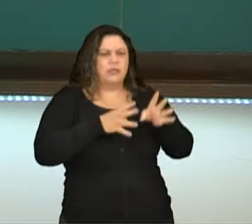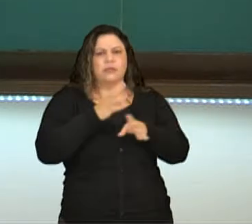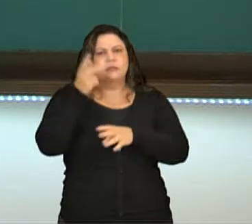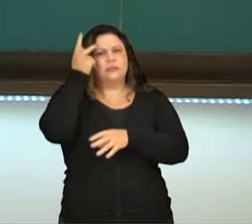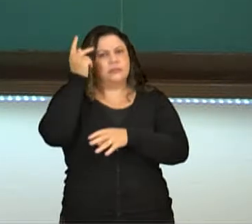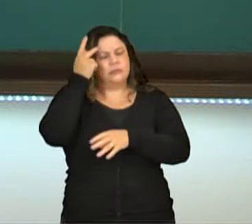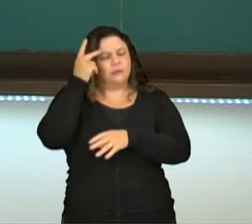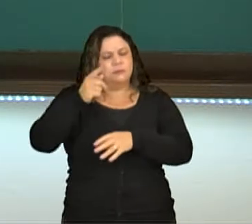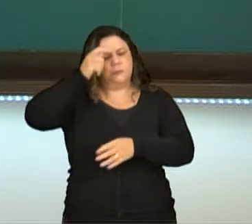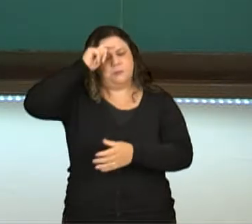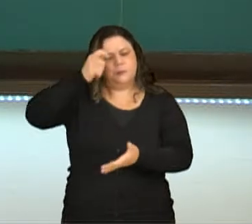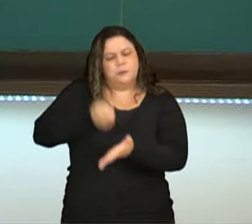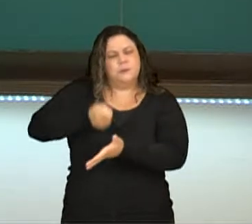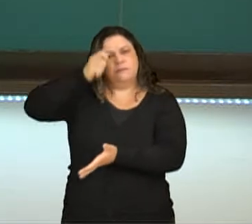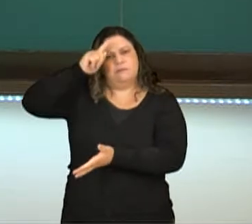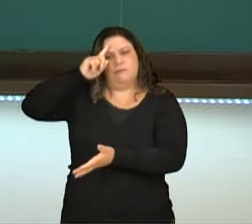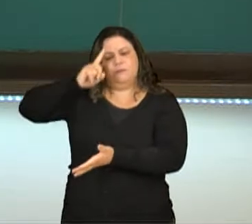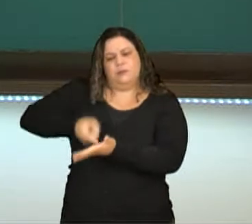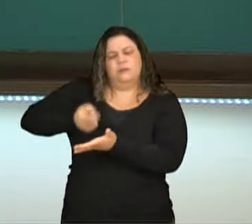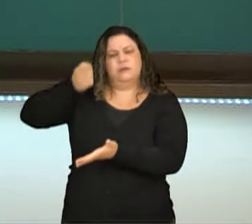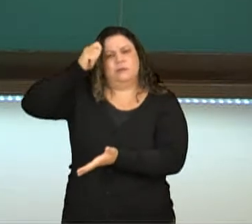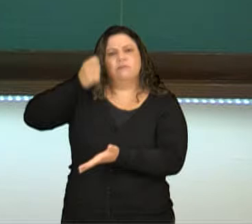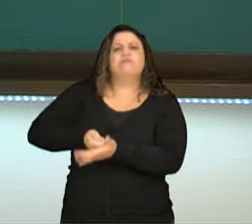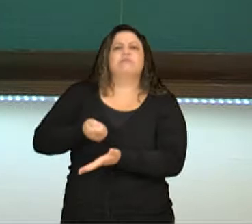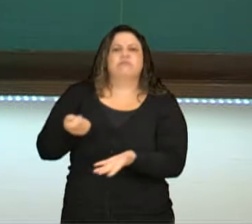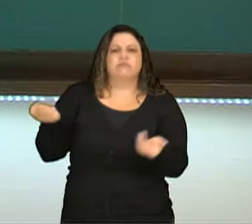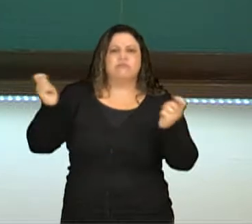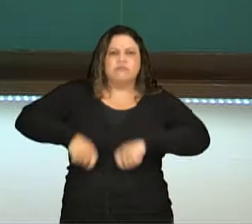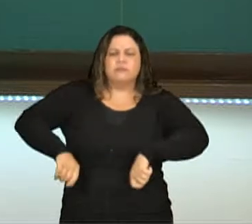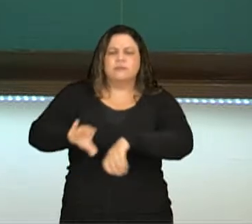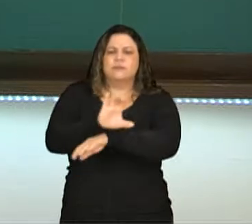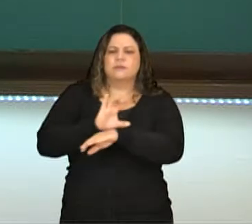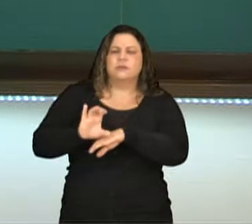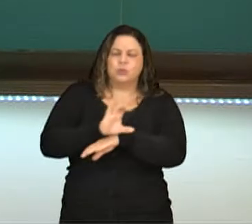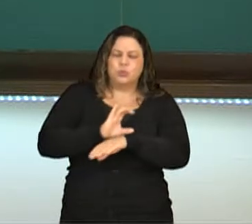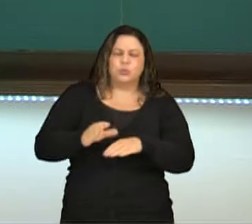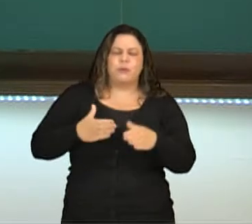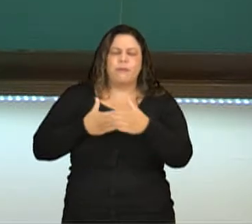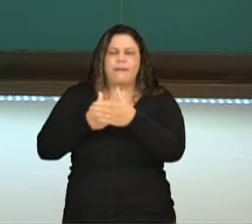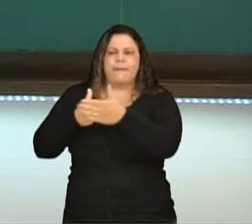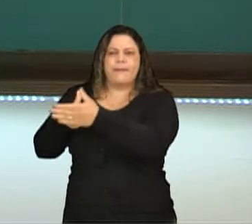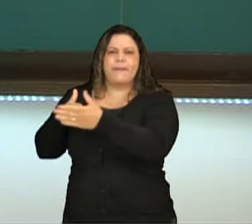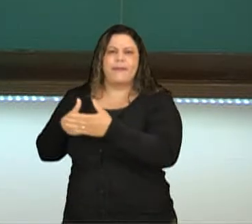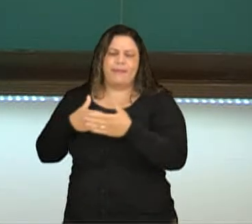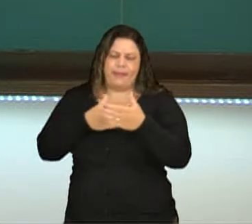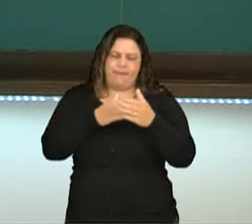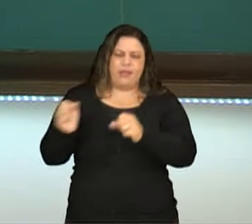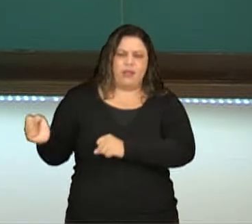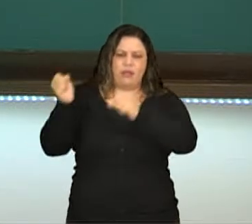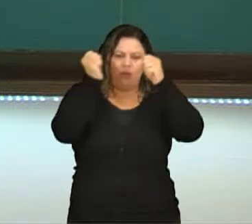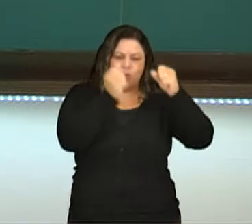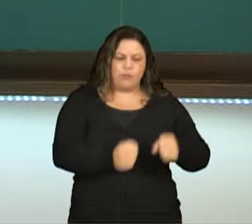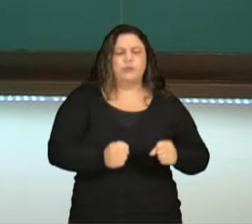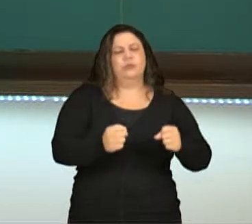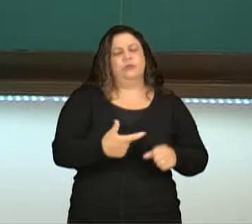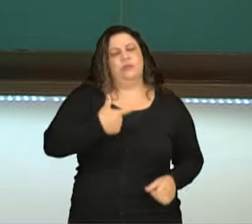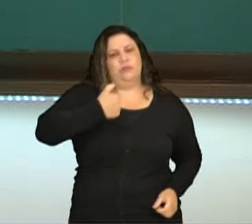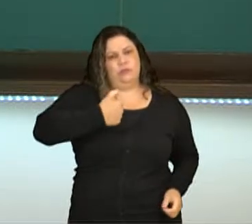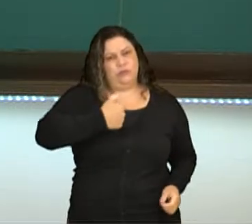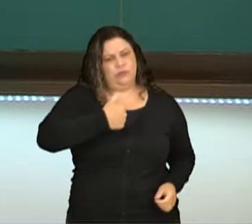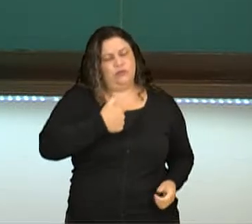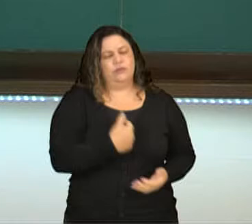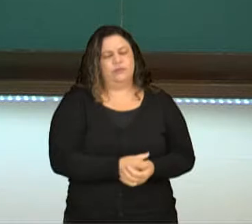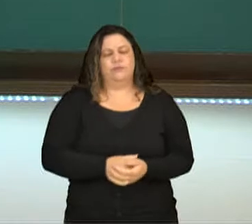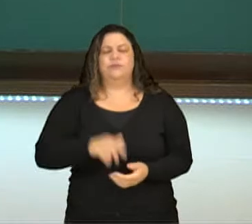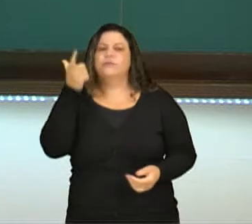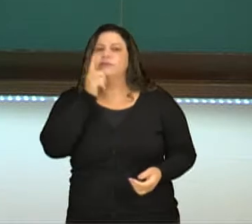exercer uma ditadura e exigia uma constituição para limitar os poderes de Getúlio Vargas. Essa guerra que foi